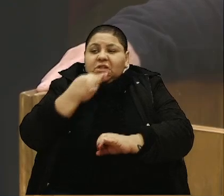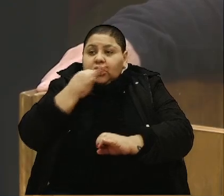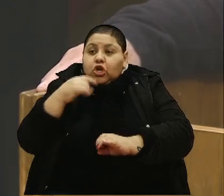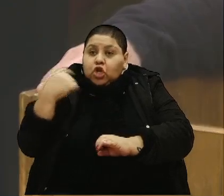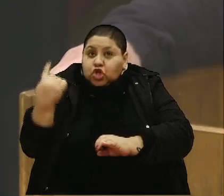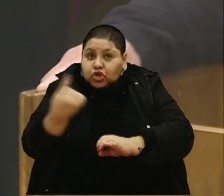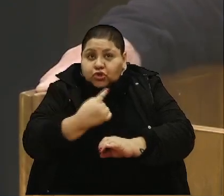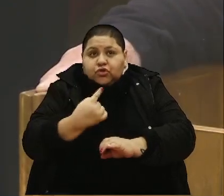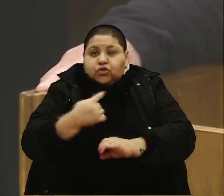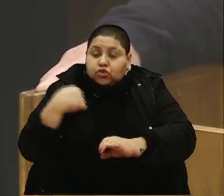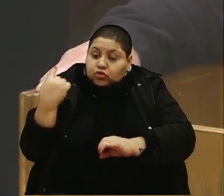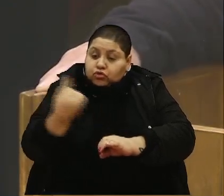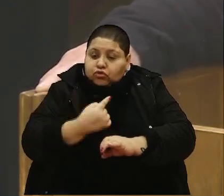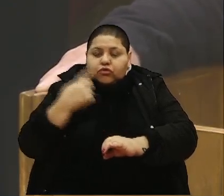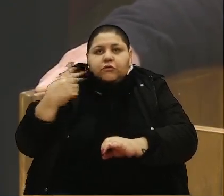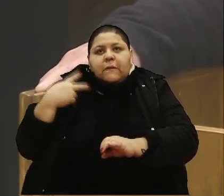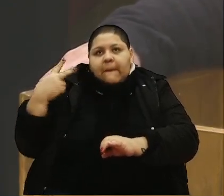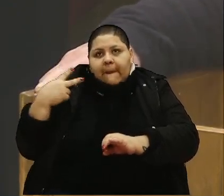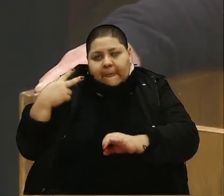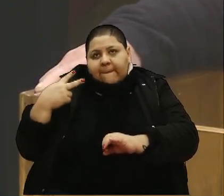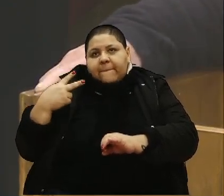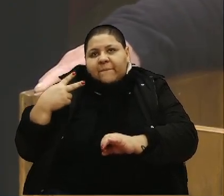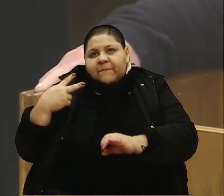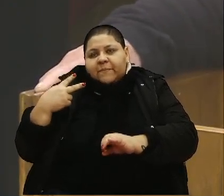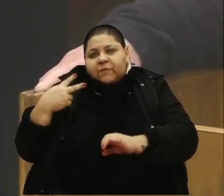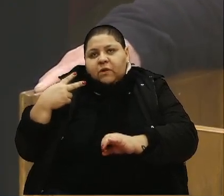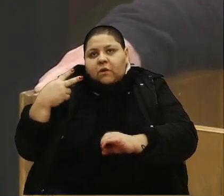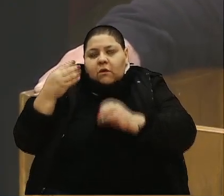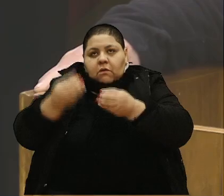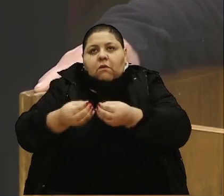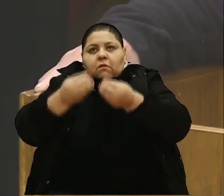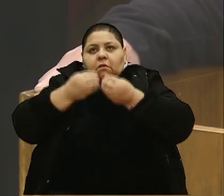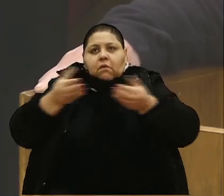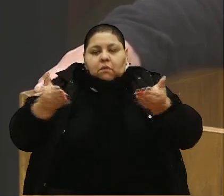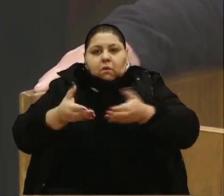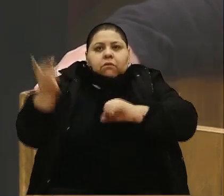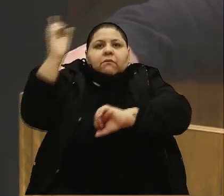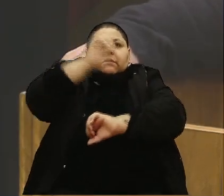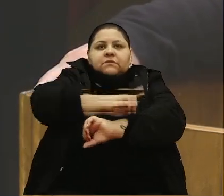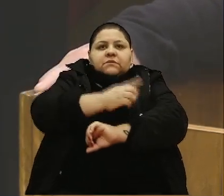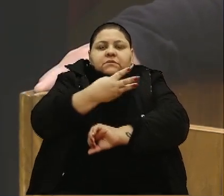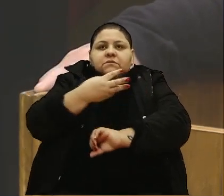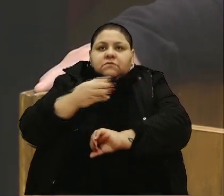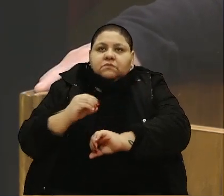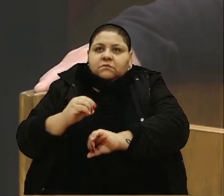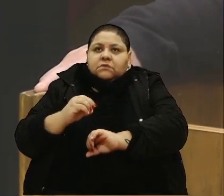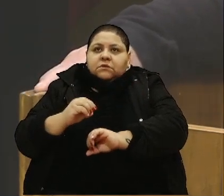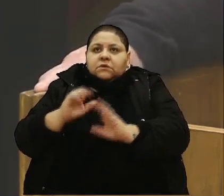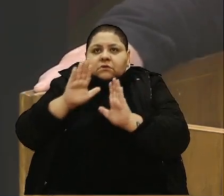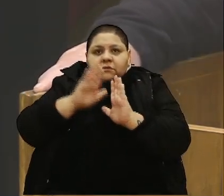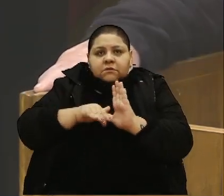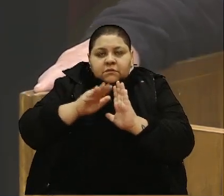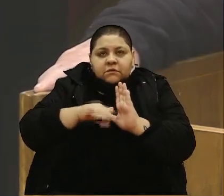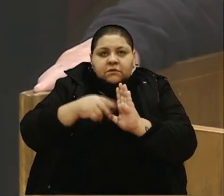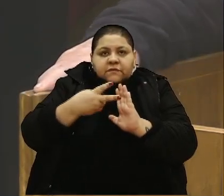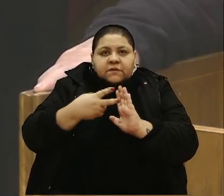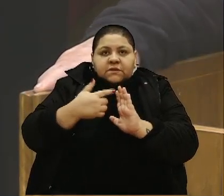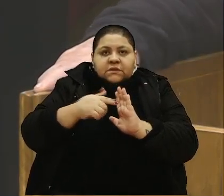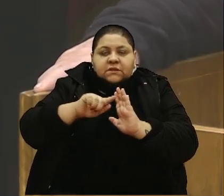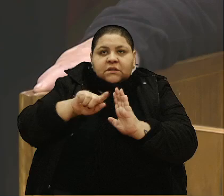todos aqui, todos os vereadores aqui, quando recebemos, isso foi agora no dia 30, está lá o desconto de 27,5%.